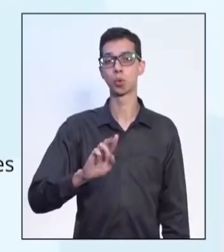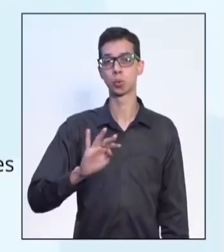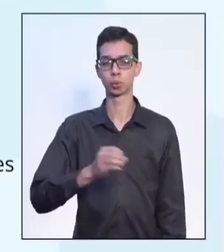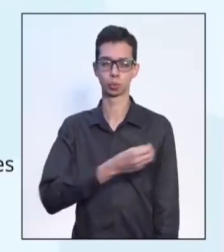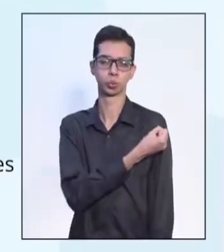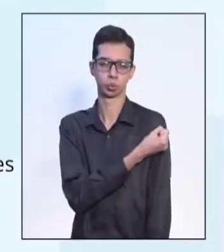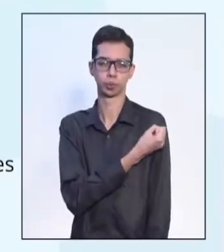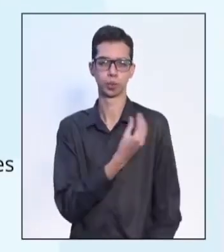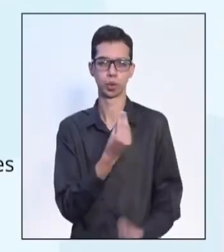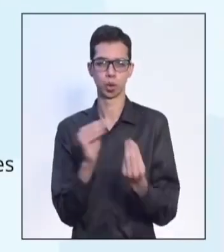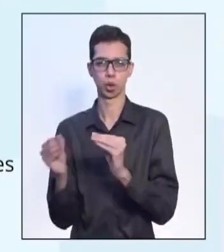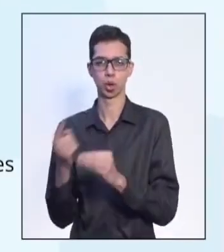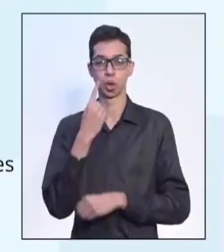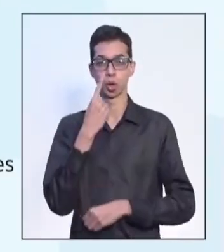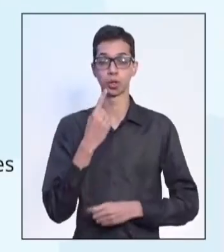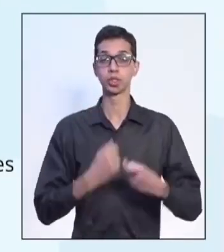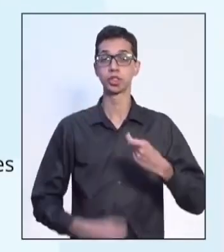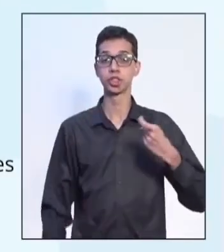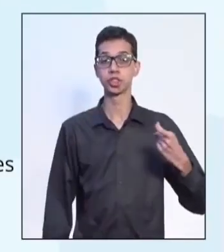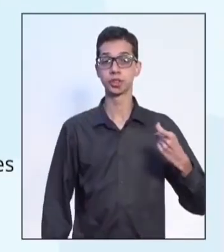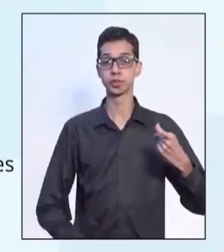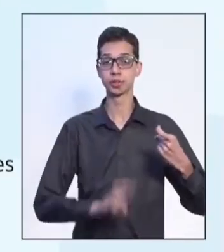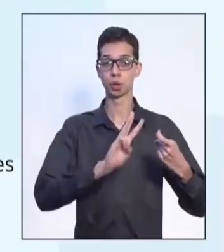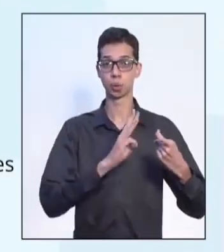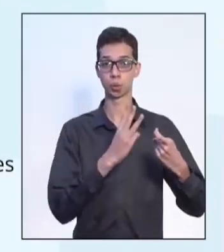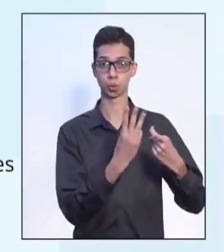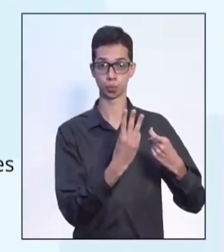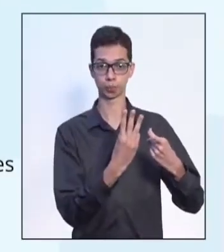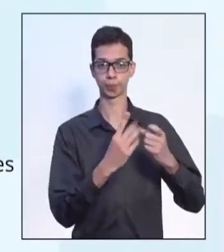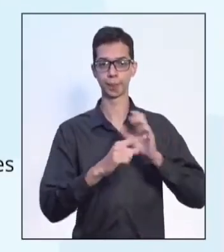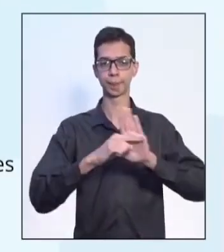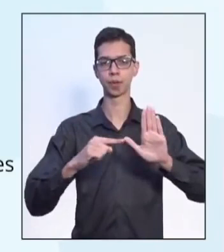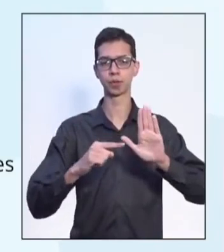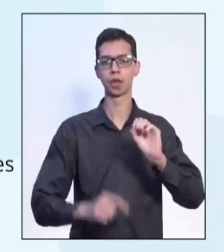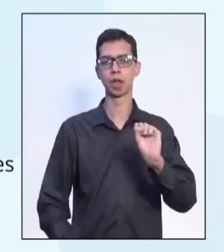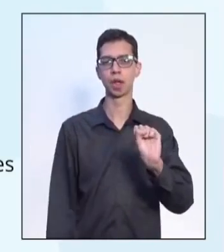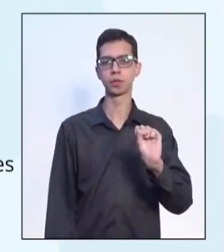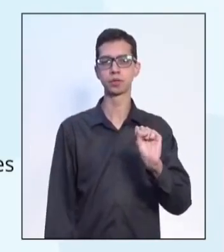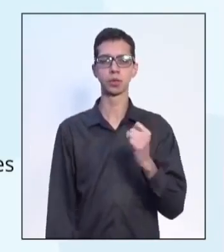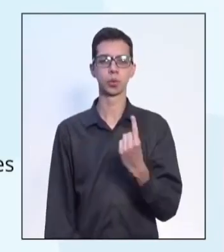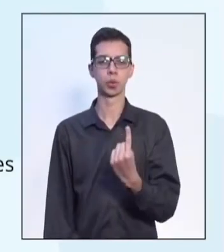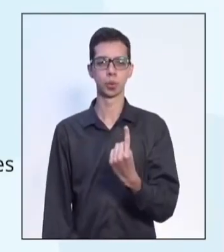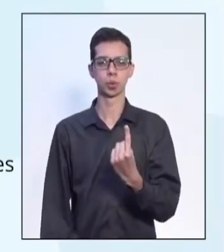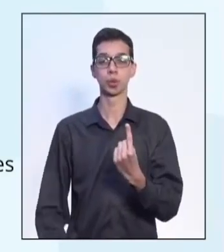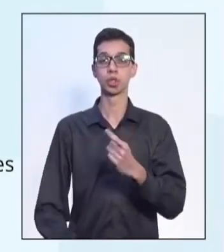cubo menos S1 x ao quadrado mais